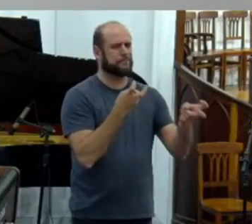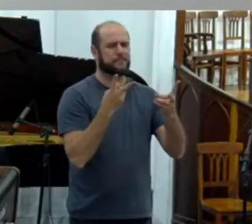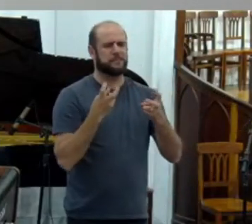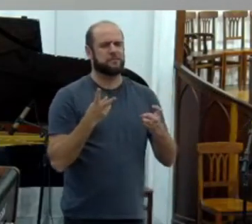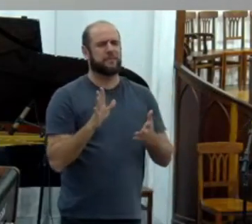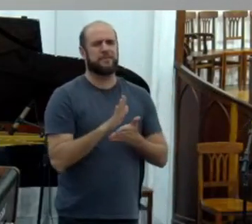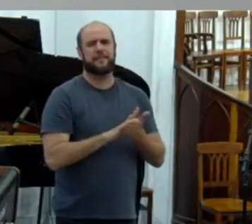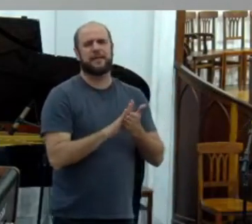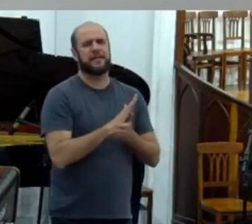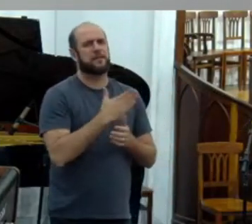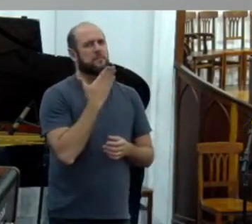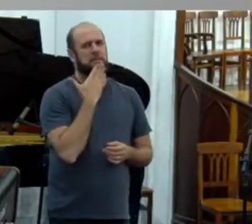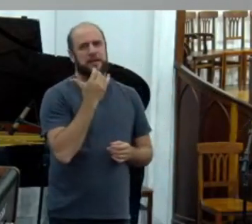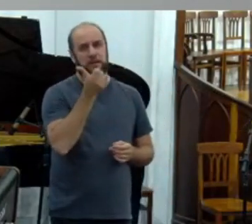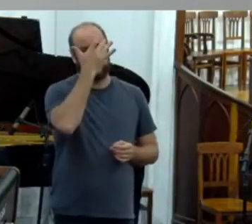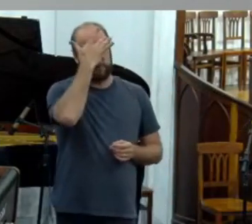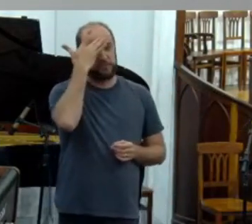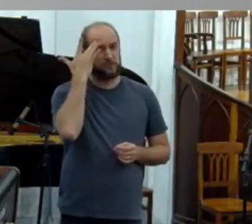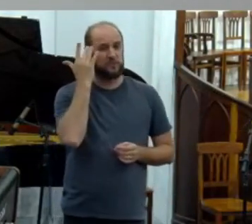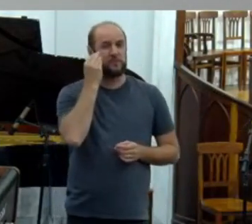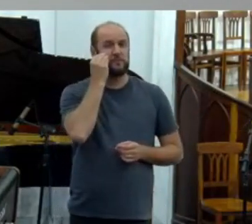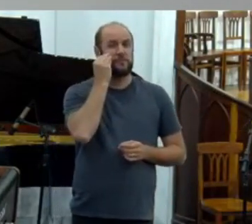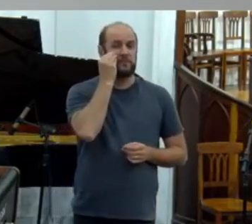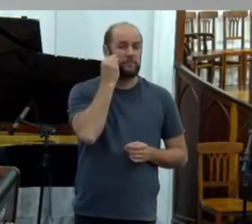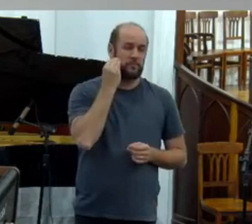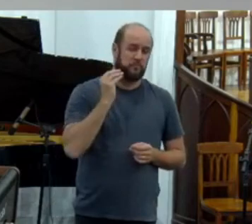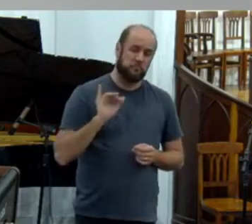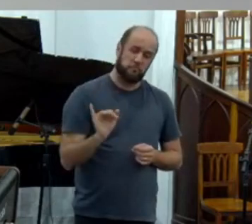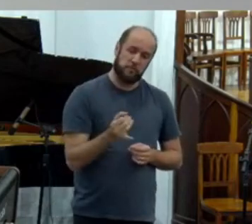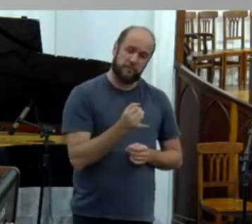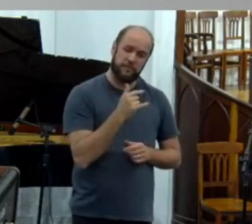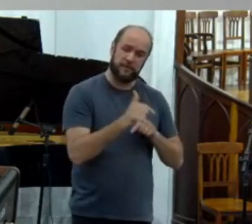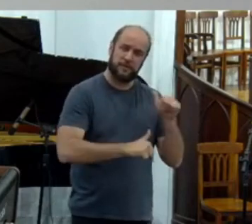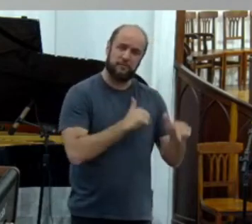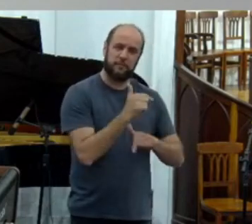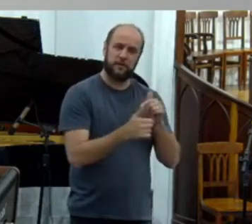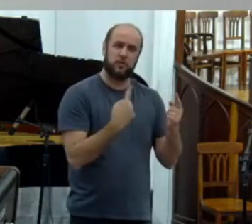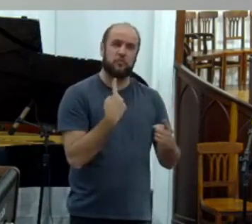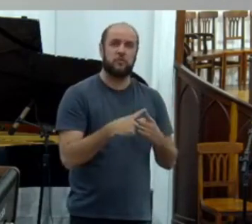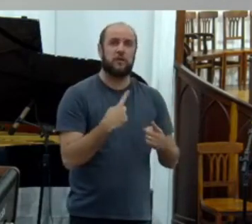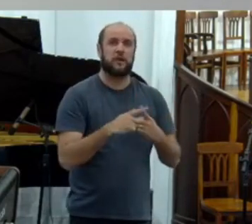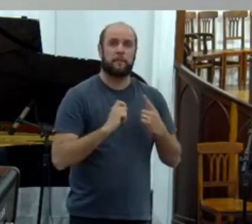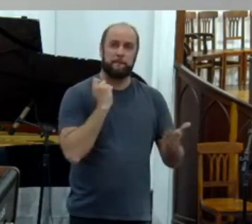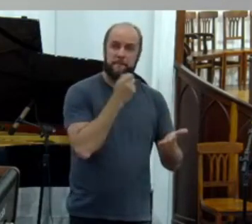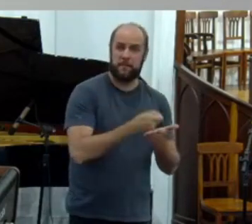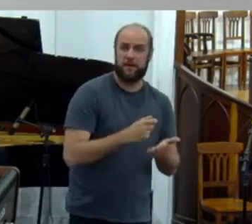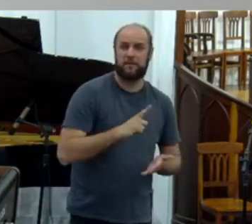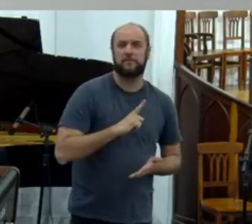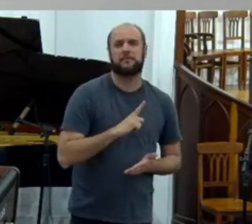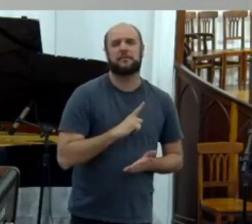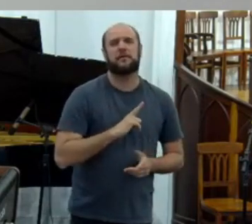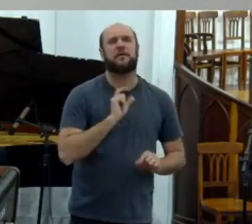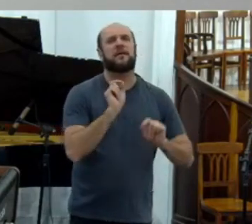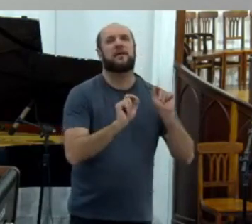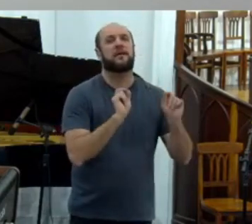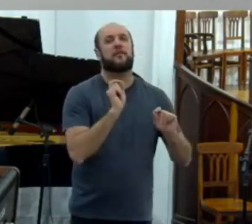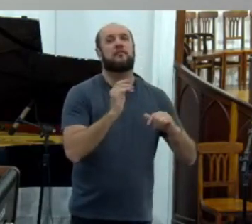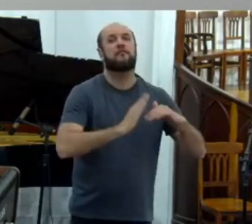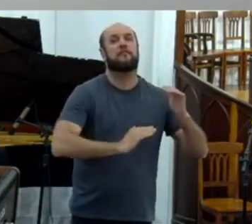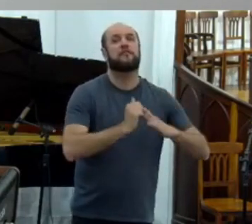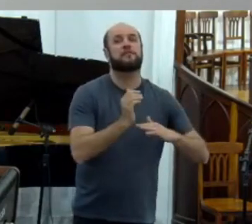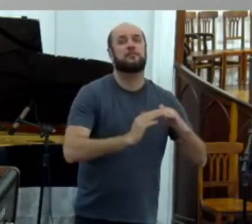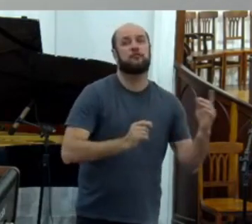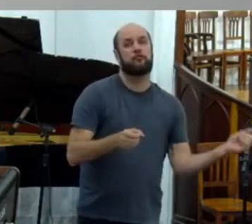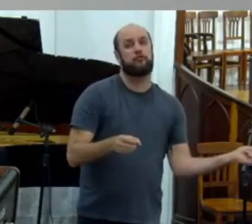melhor para o ser humano do que desfrutar do seu trabalho, porque essa é a sua recompensa, pois quem o fará voltar para ver